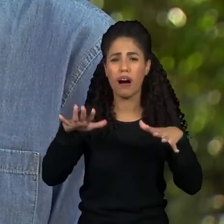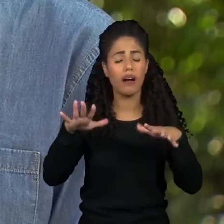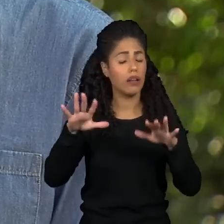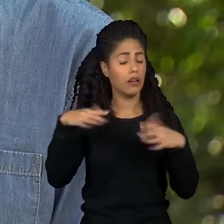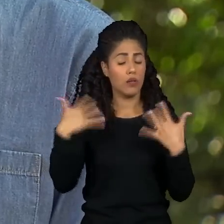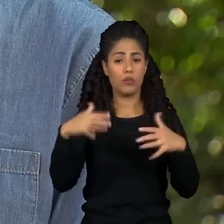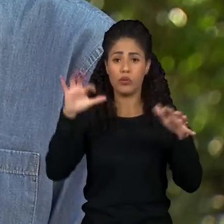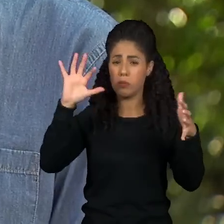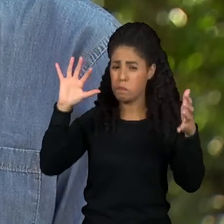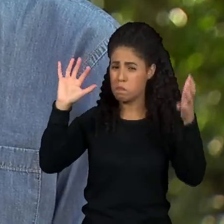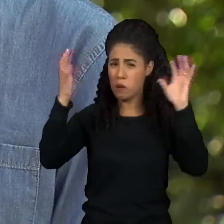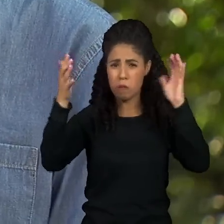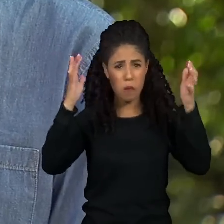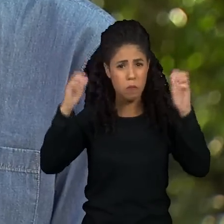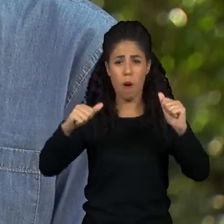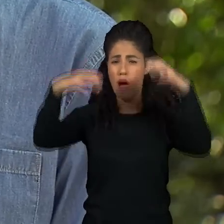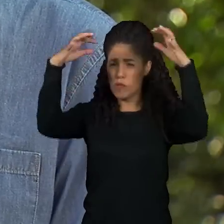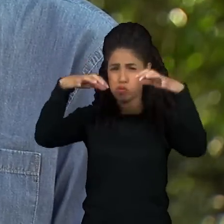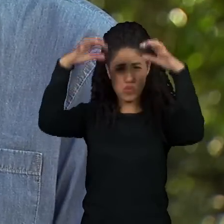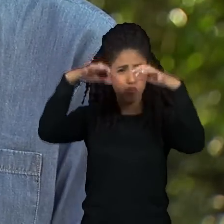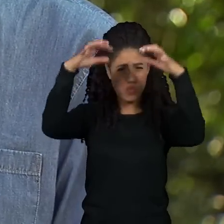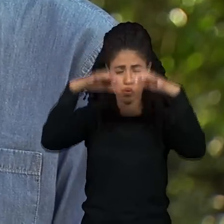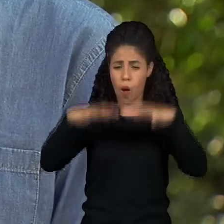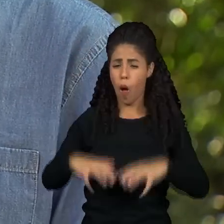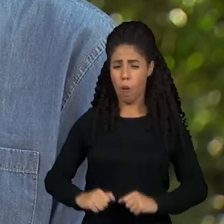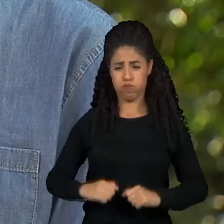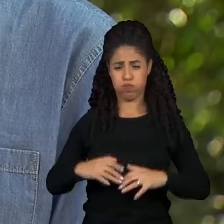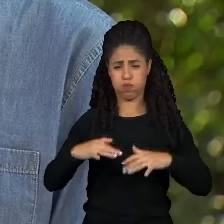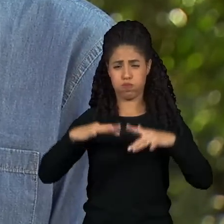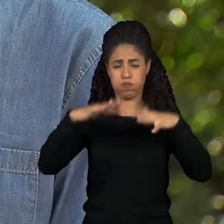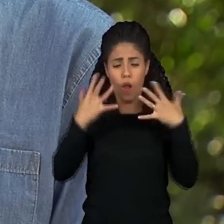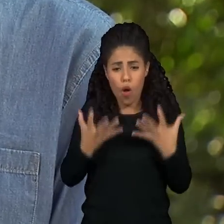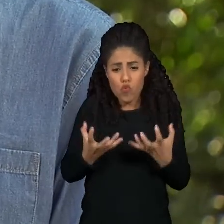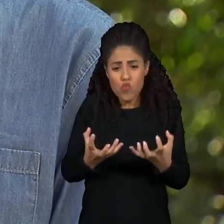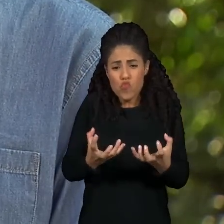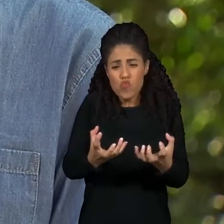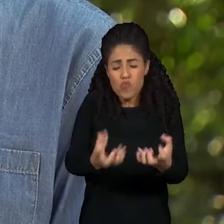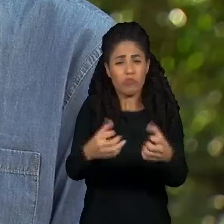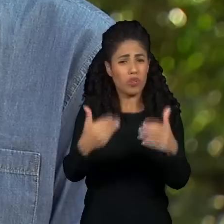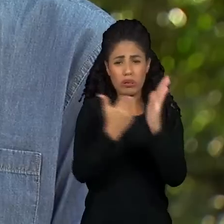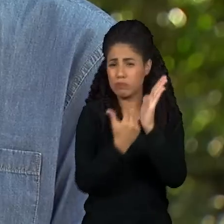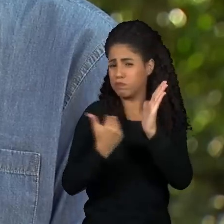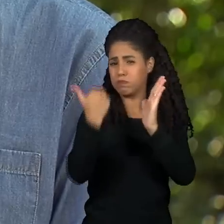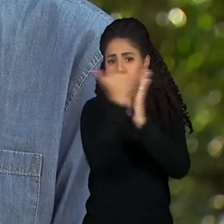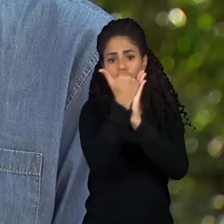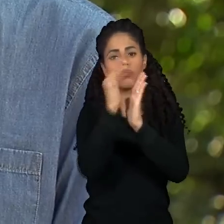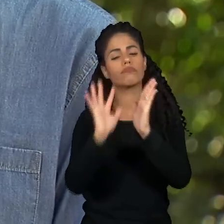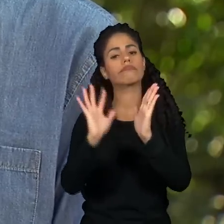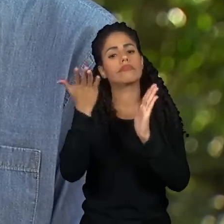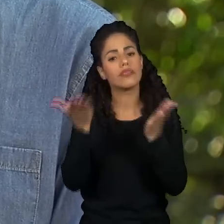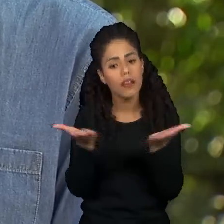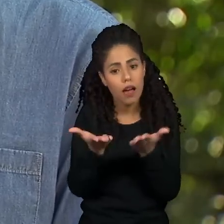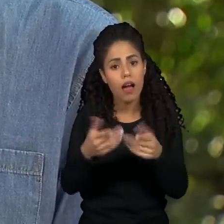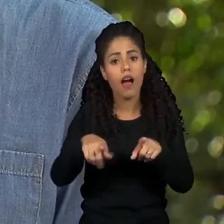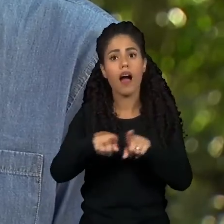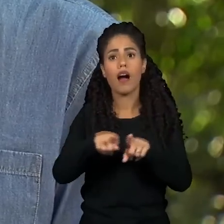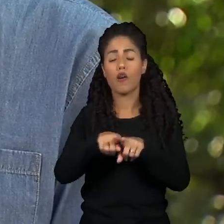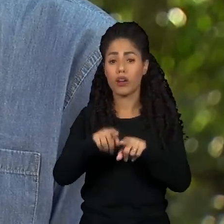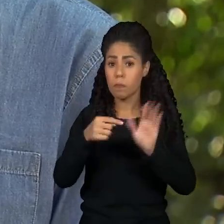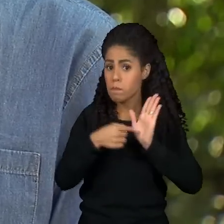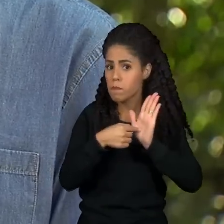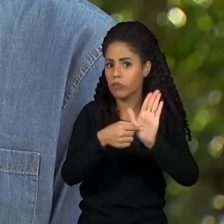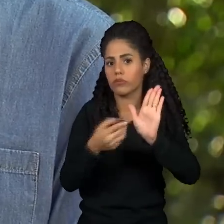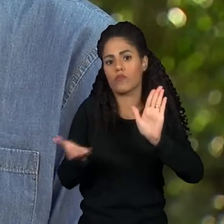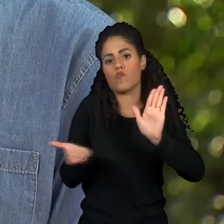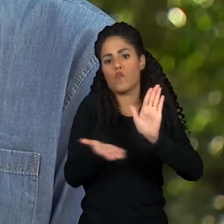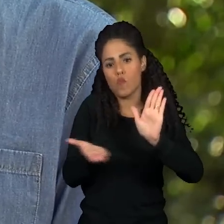eventos climáticos extremos, que são decorrentes dessa ação do homem. Por isso mesmo a questão da definição do antropoceno está sendo tão destacada